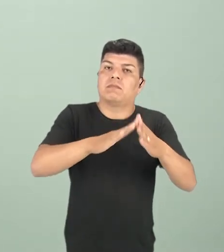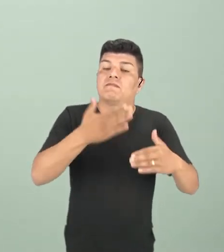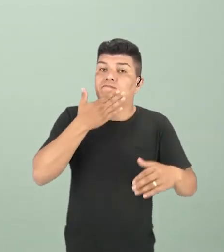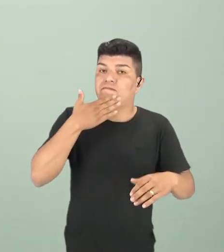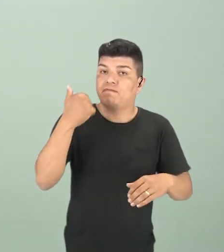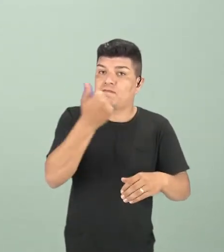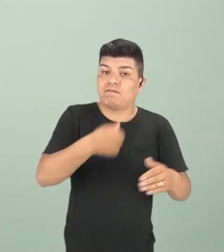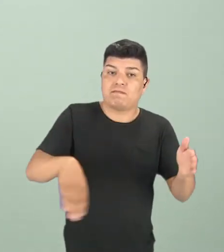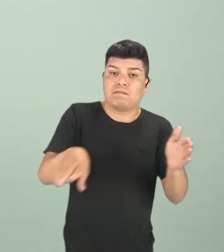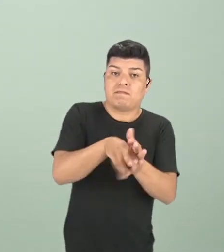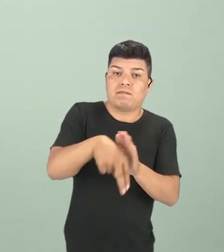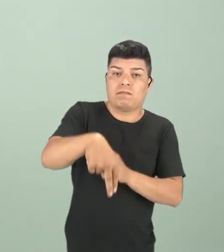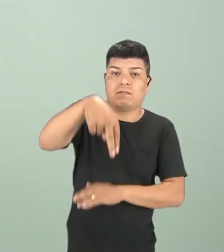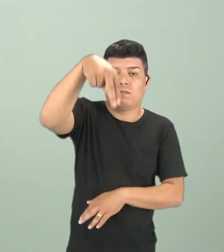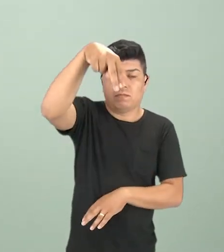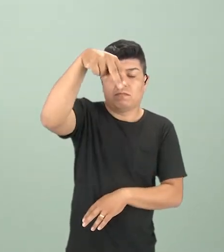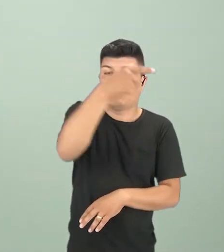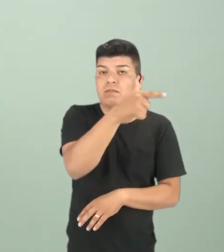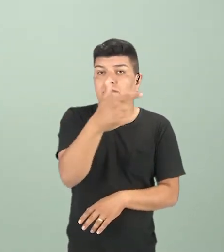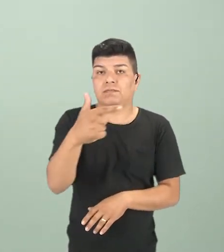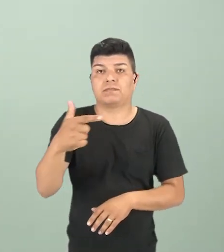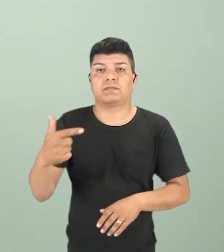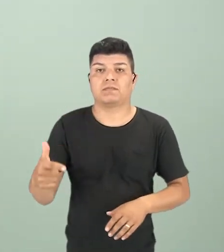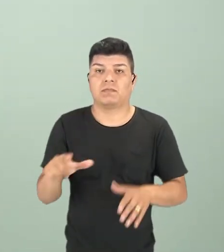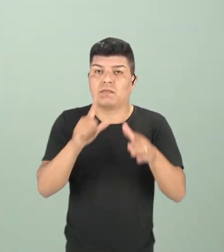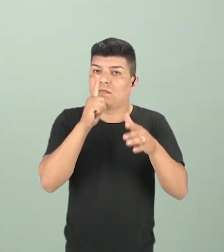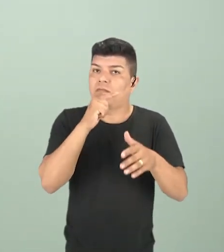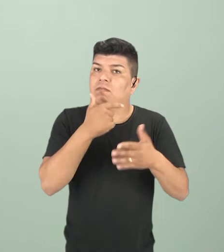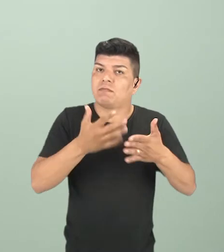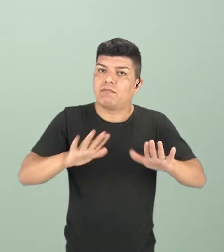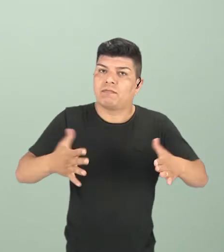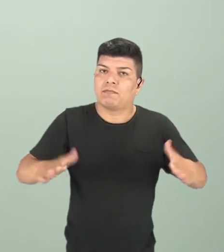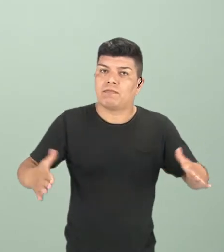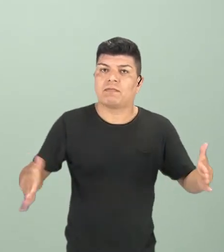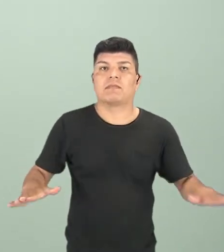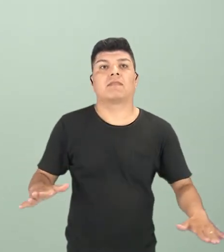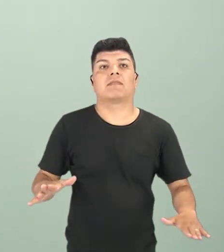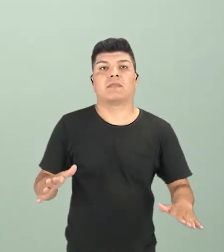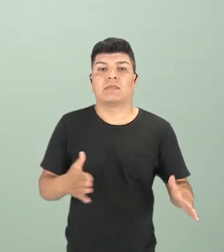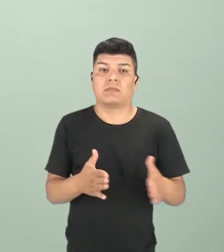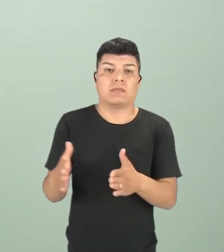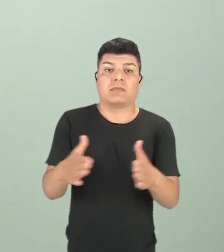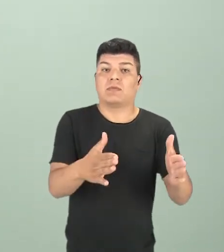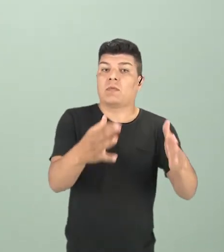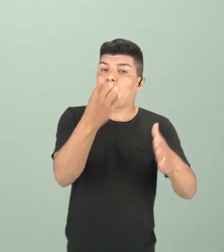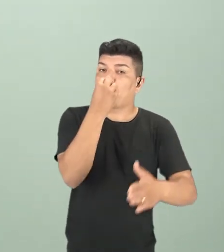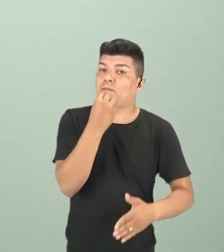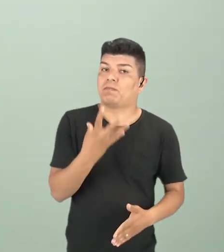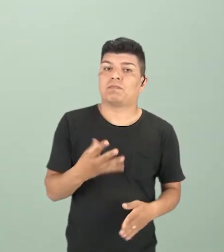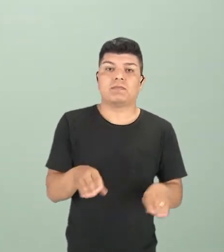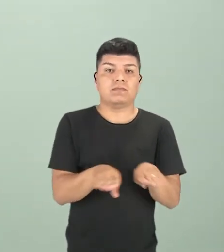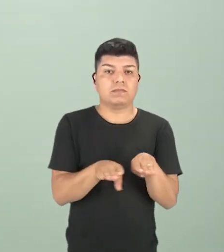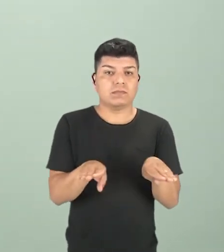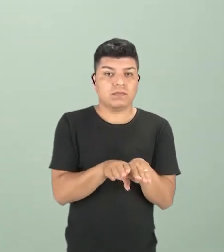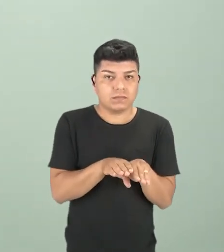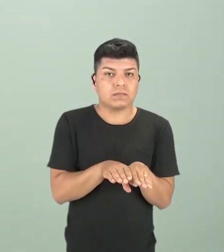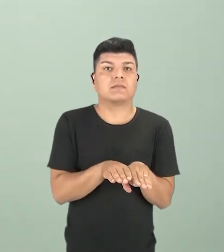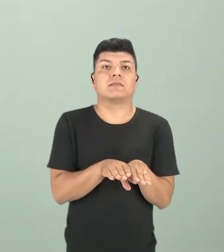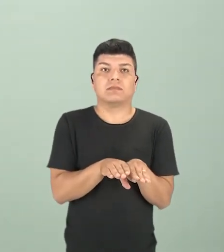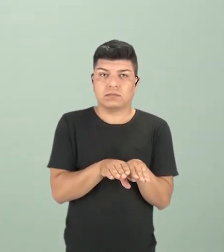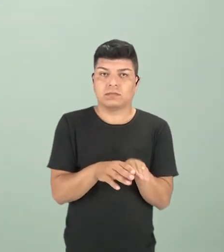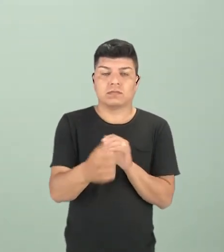Nordeste, né? Não há uma ação dos mares aí, então a rota é muito eficaz. Além também de foi a